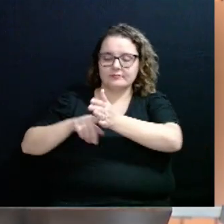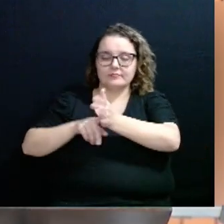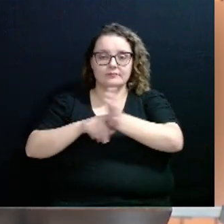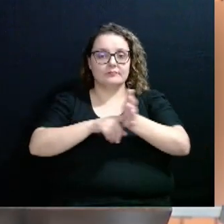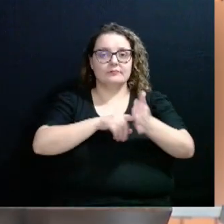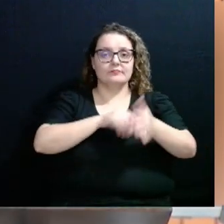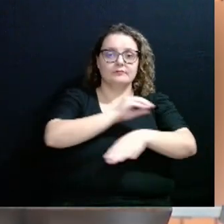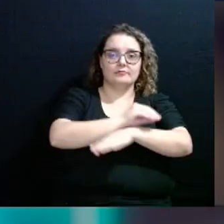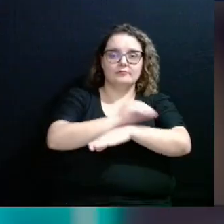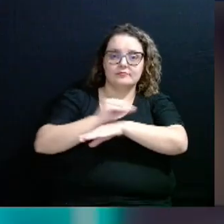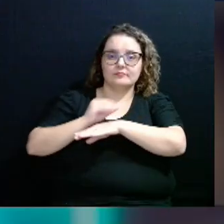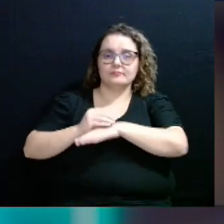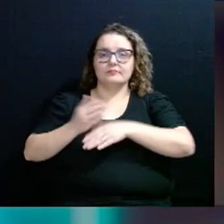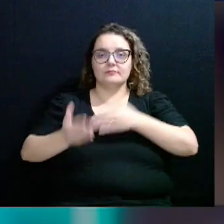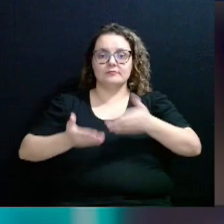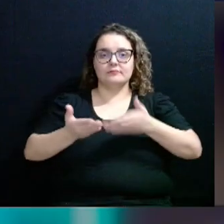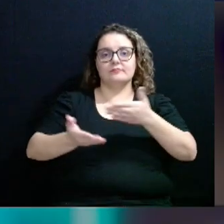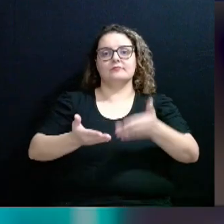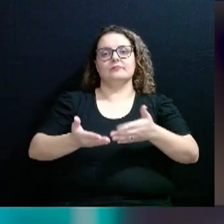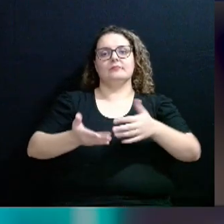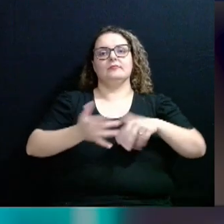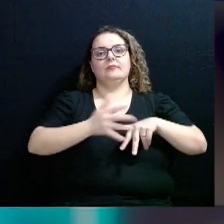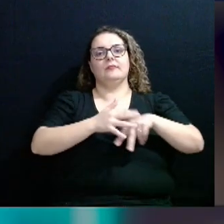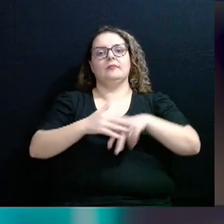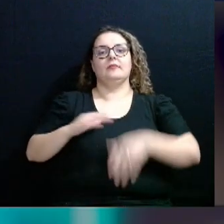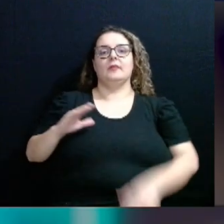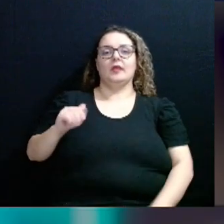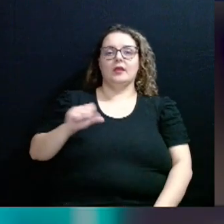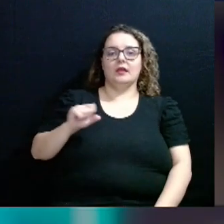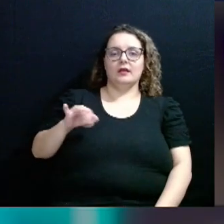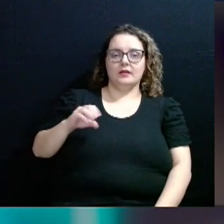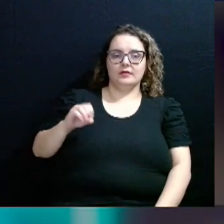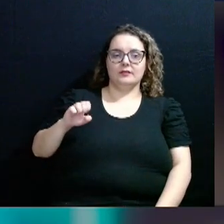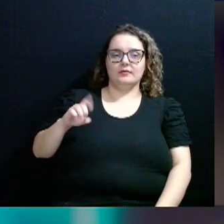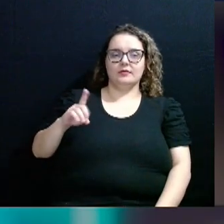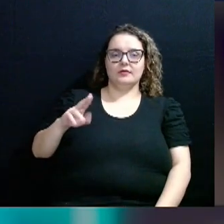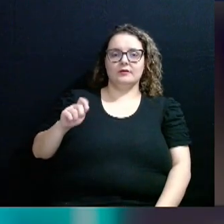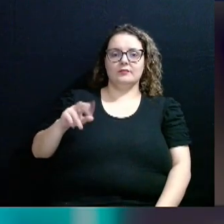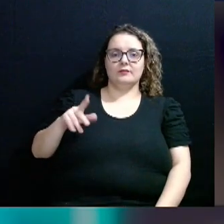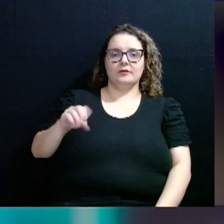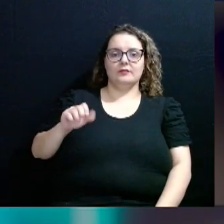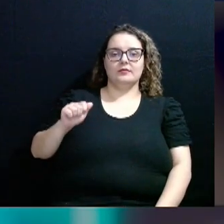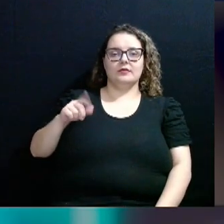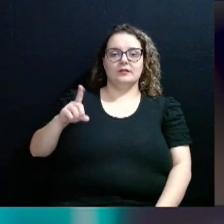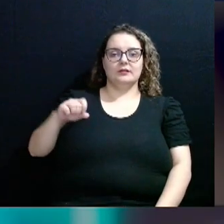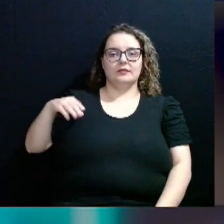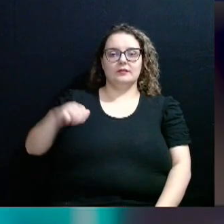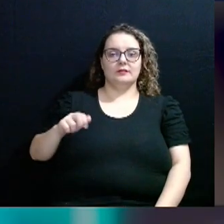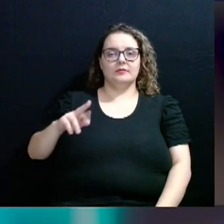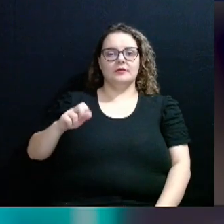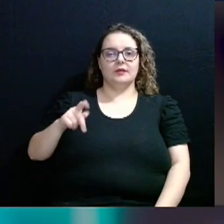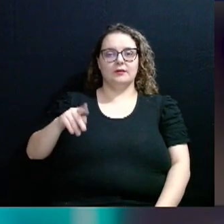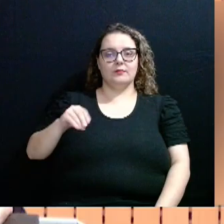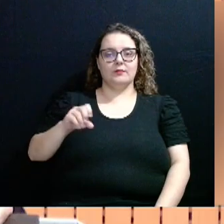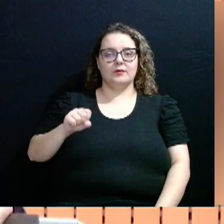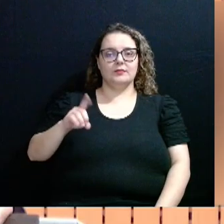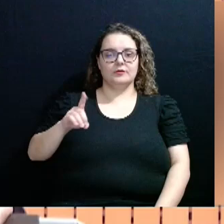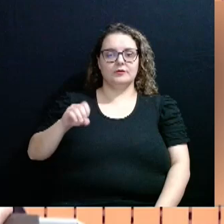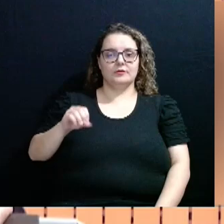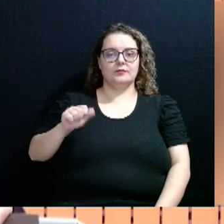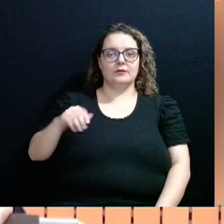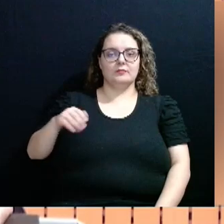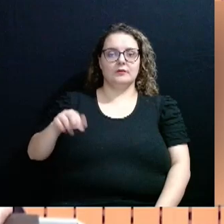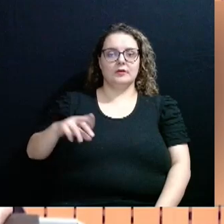aos seus pacientes. Cássio Eduardo Adame Raposo do Amaral é médico cirurgião plástico, membro